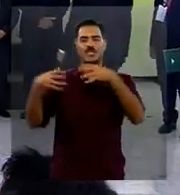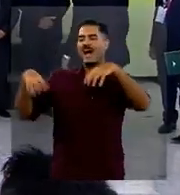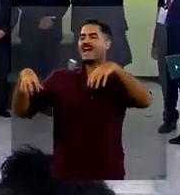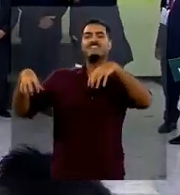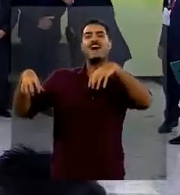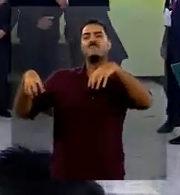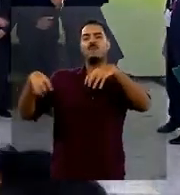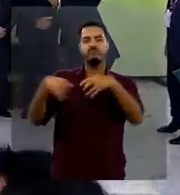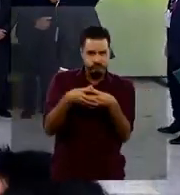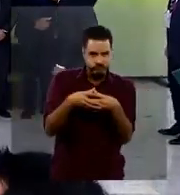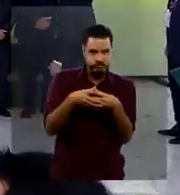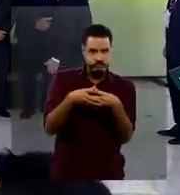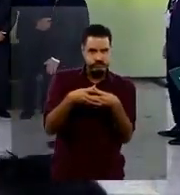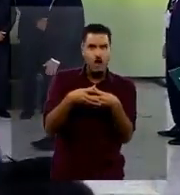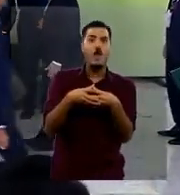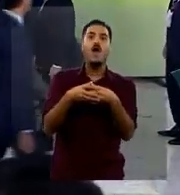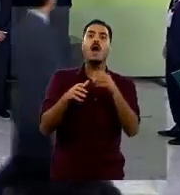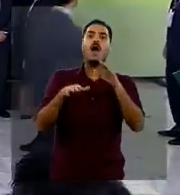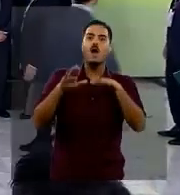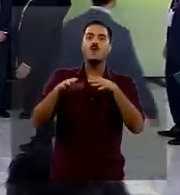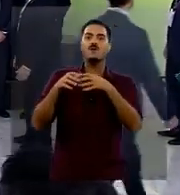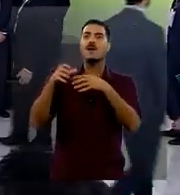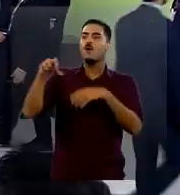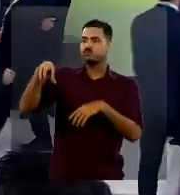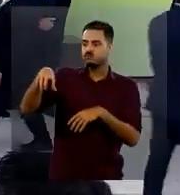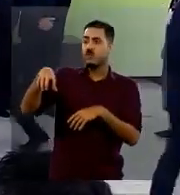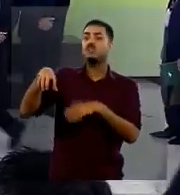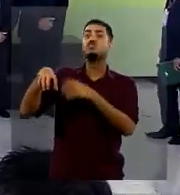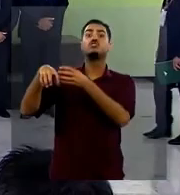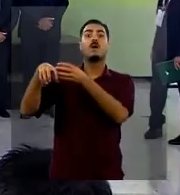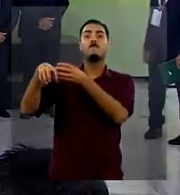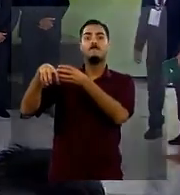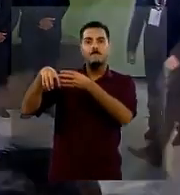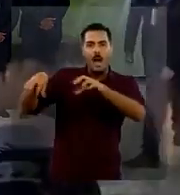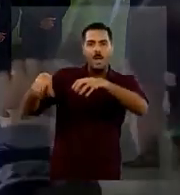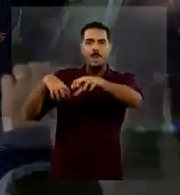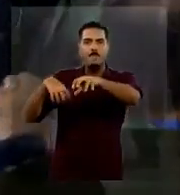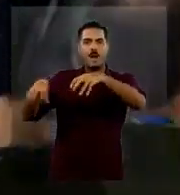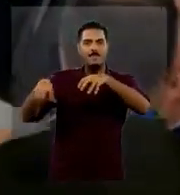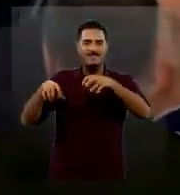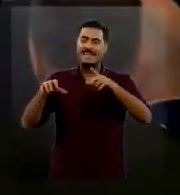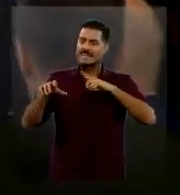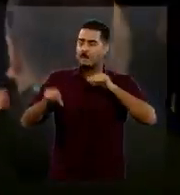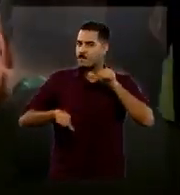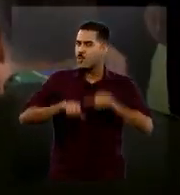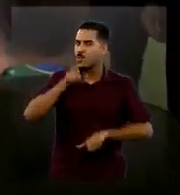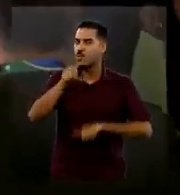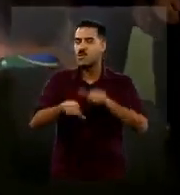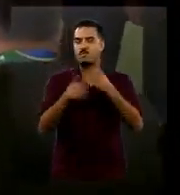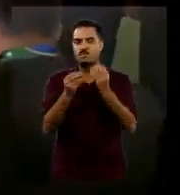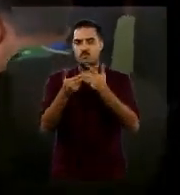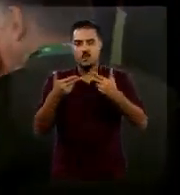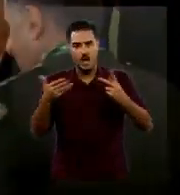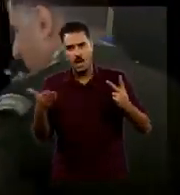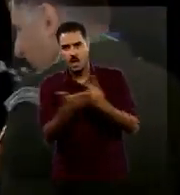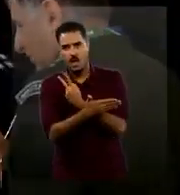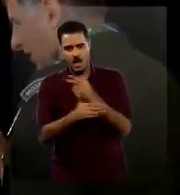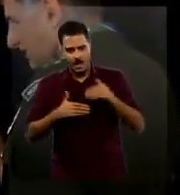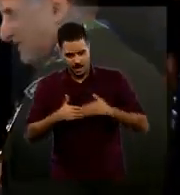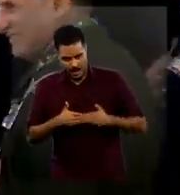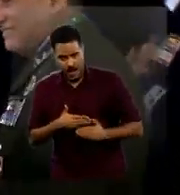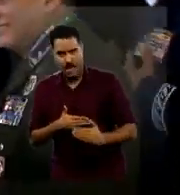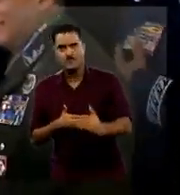são desmembrados, né? Então houve uma mudança bem grande em algumas pastas, né? É um novo organograma